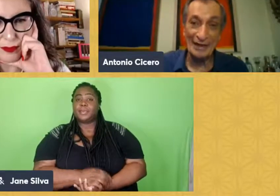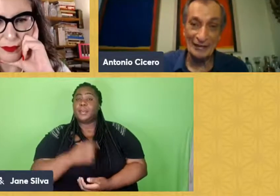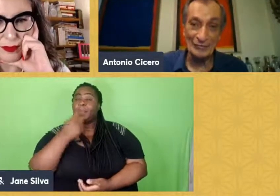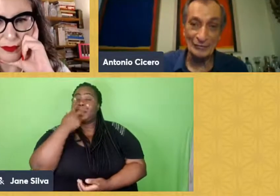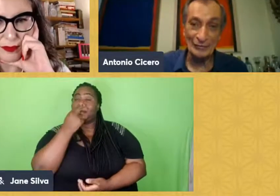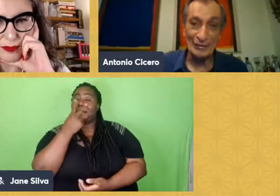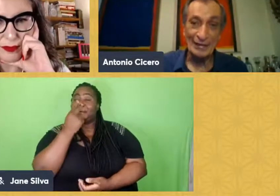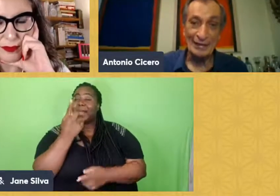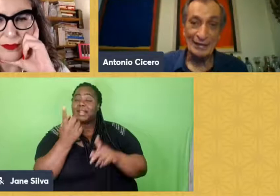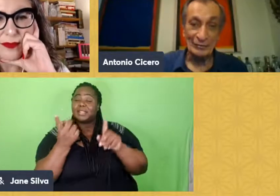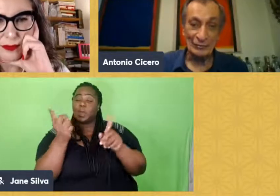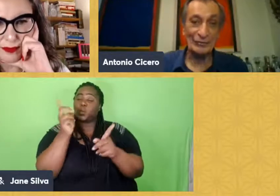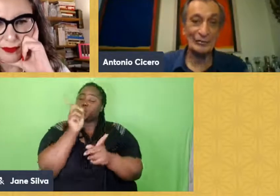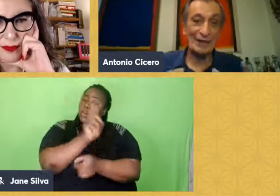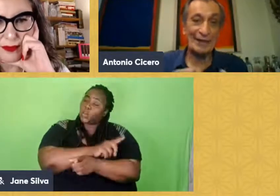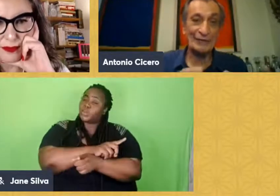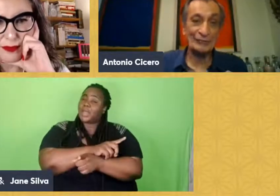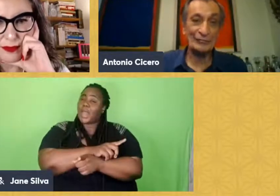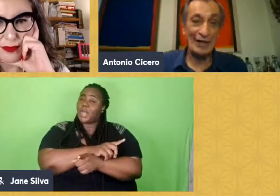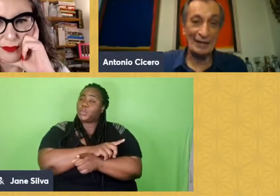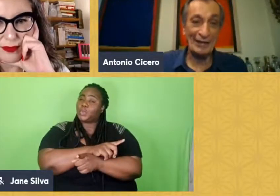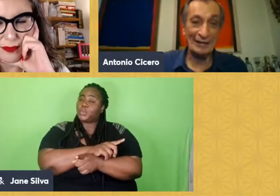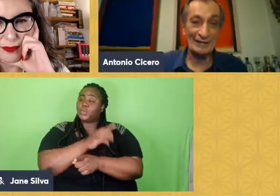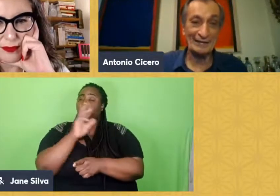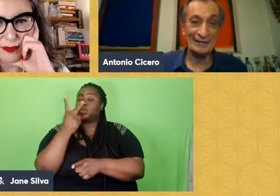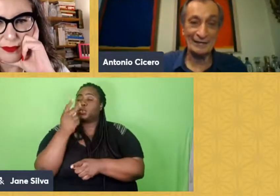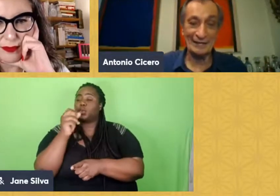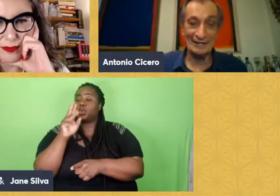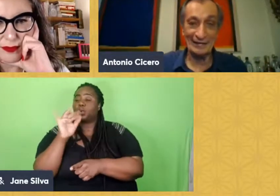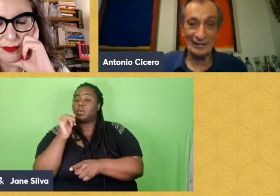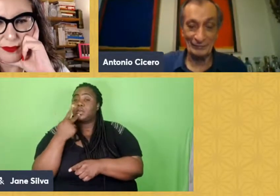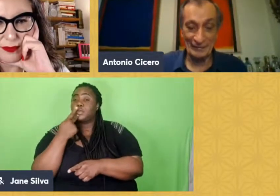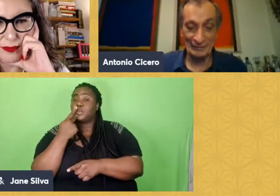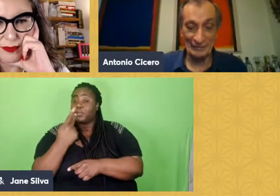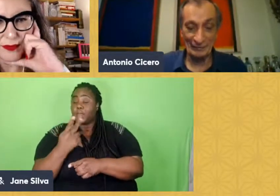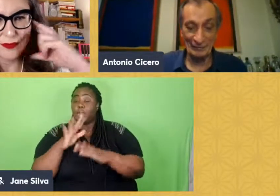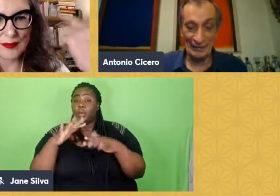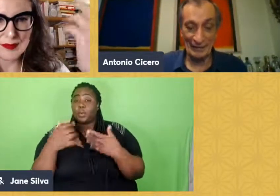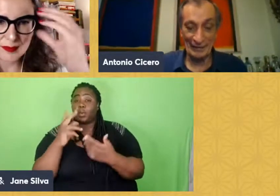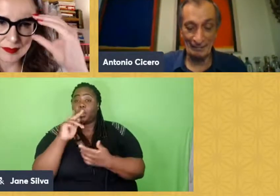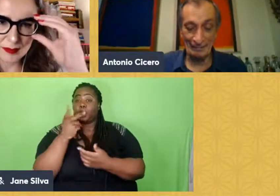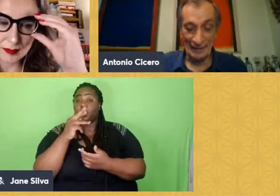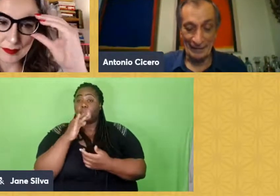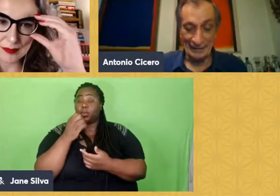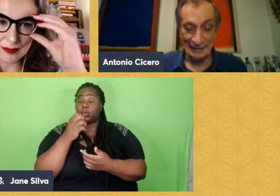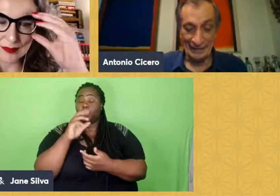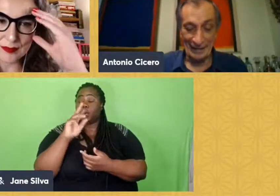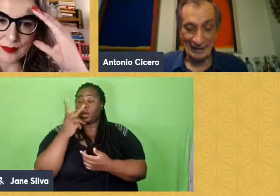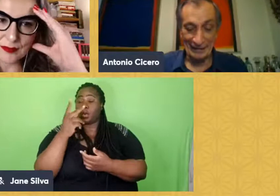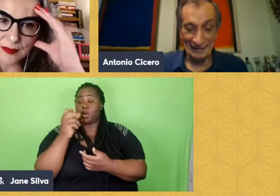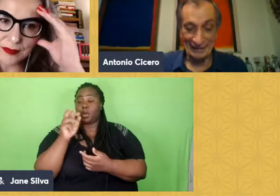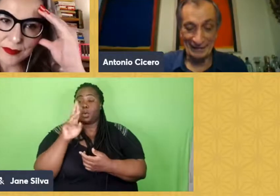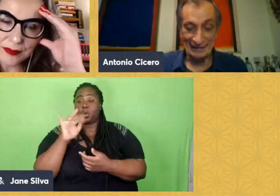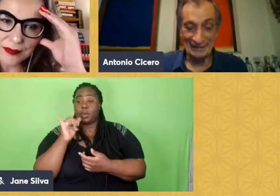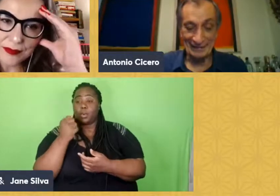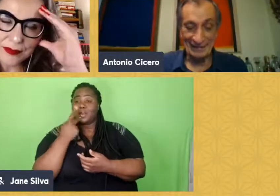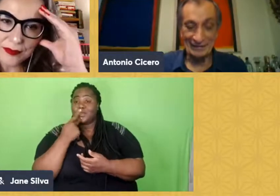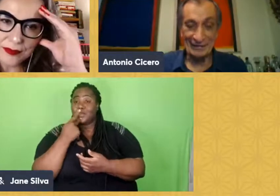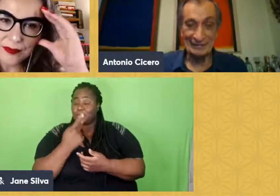do Horácio. Quando o Horácio fala, ao mesmo tempo, na,